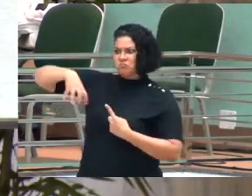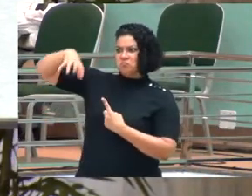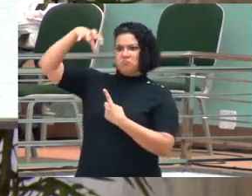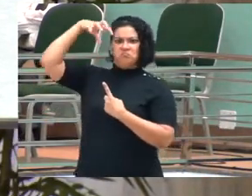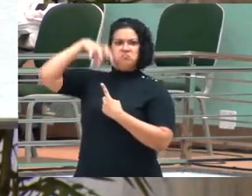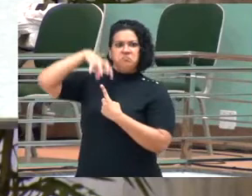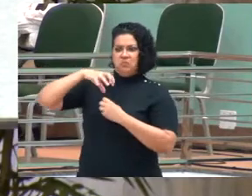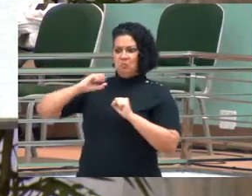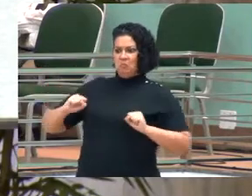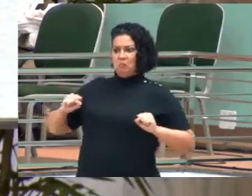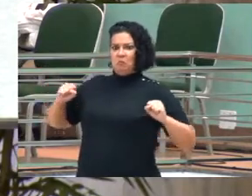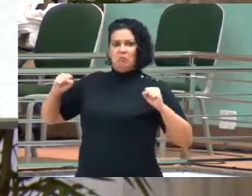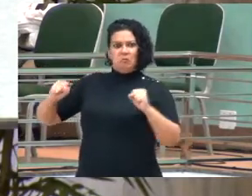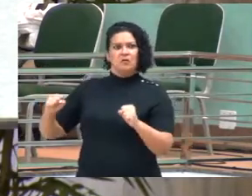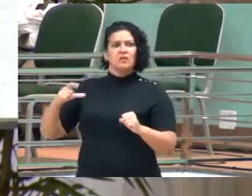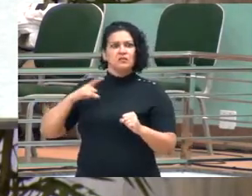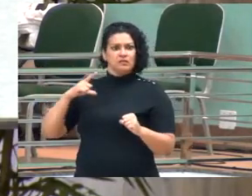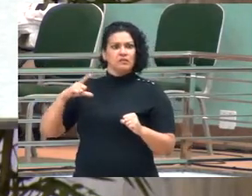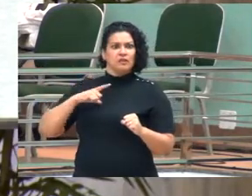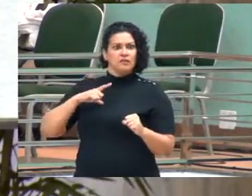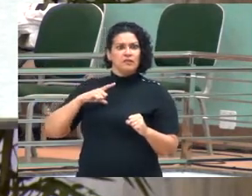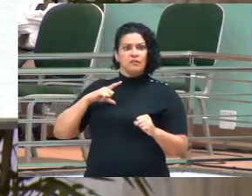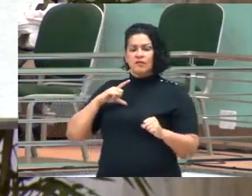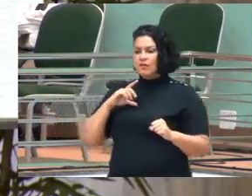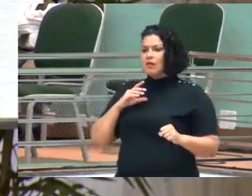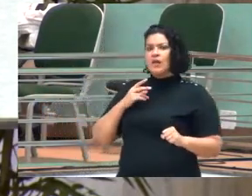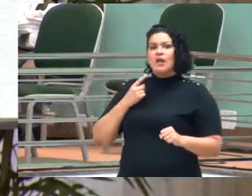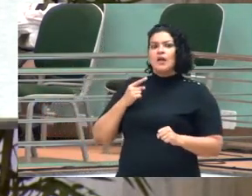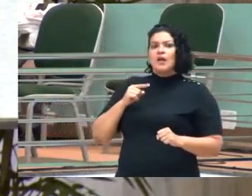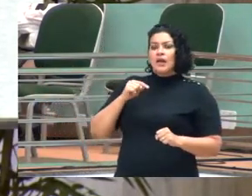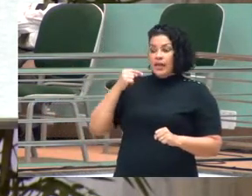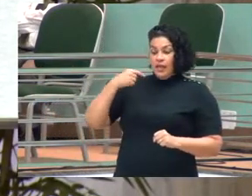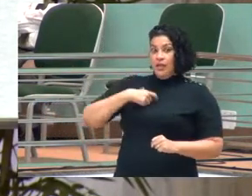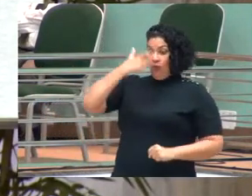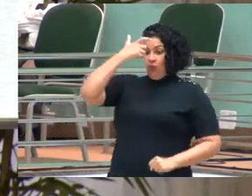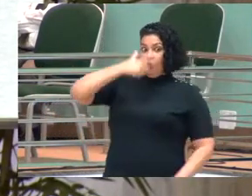templo, ele foi até onde somente o sumo sacerdote poderia ir.